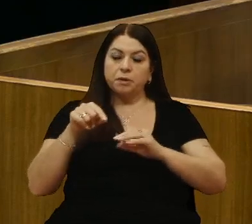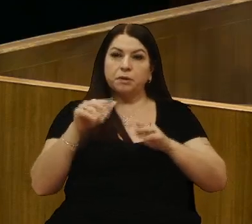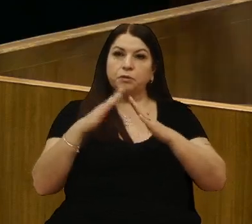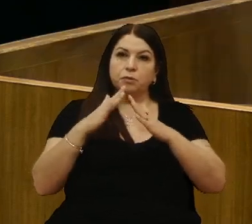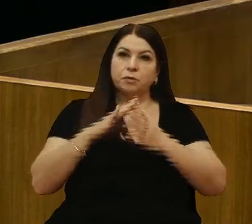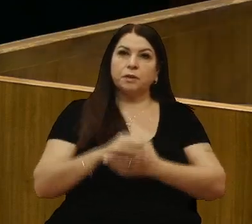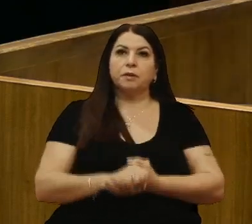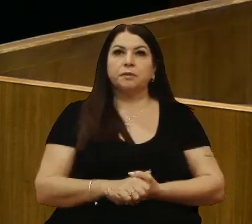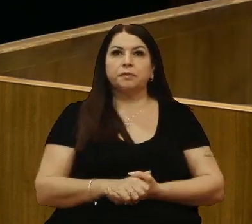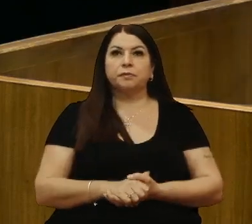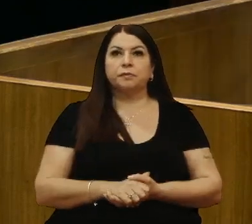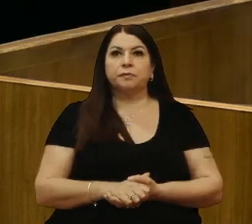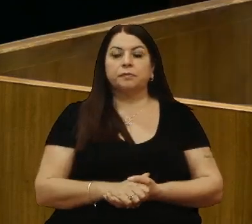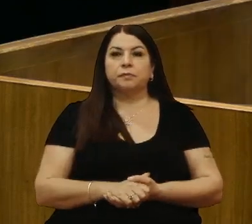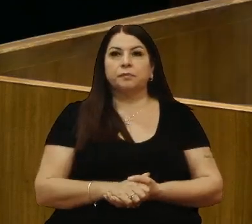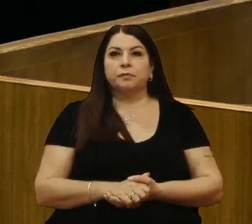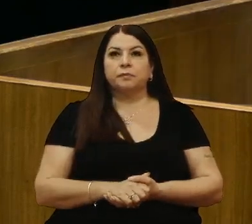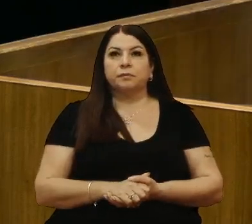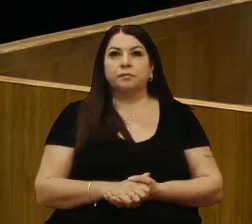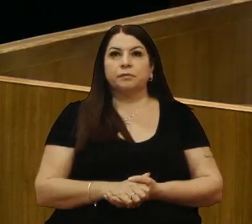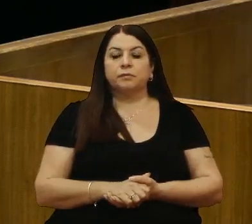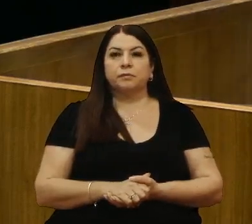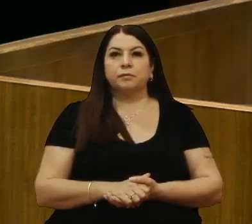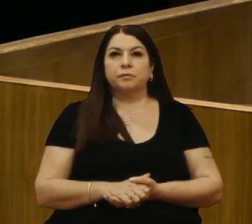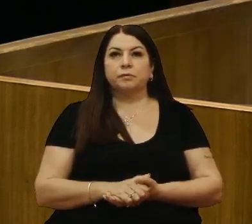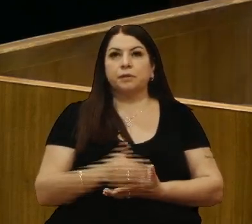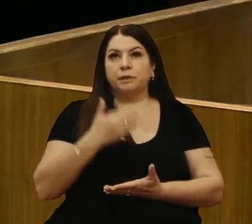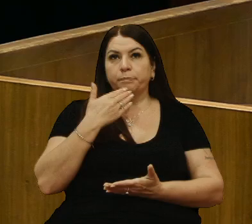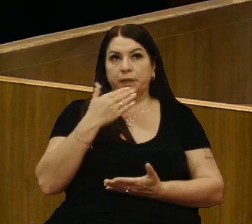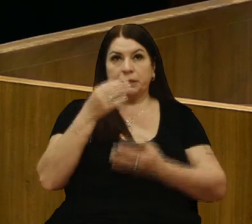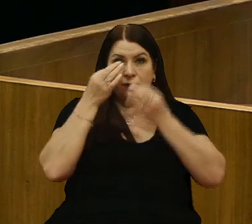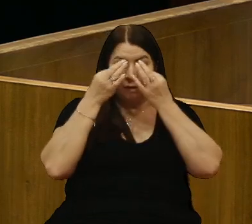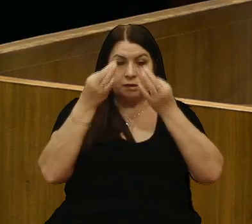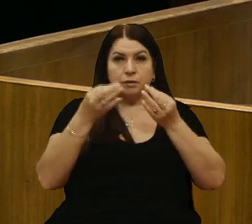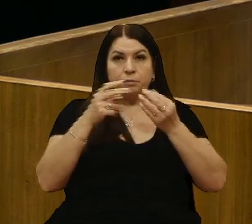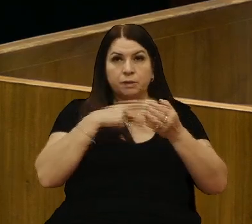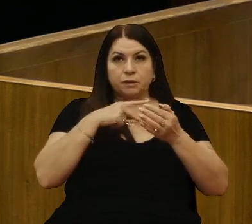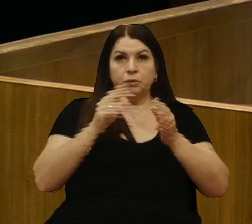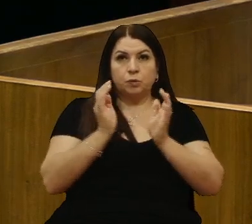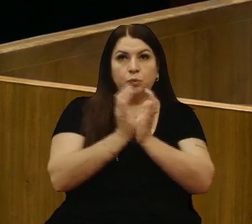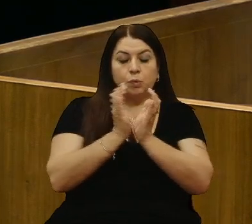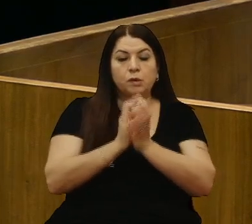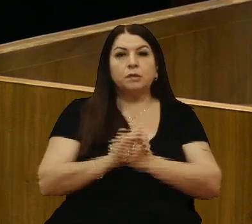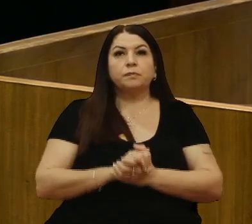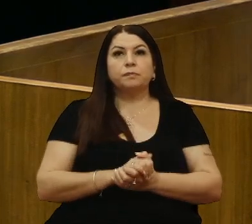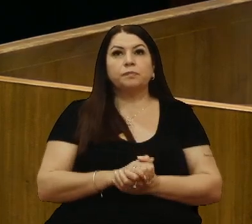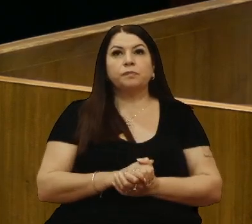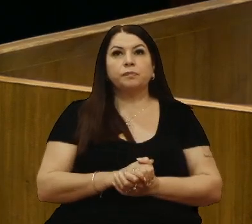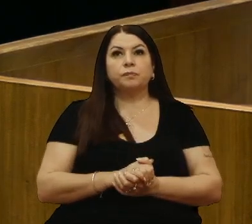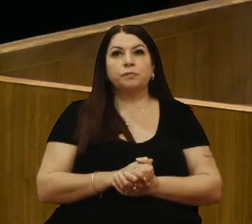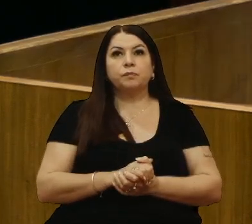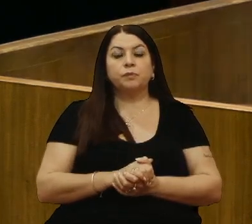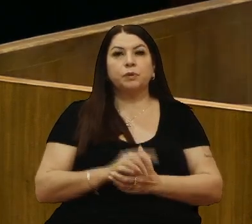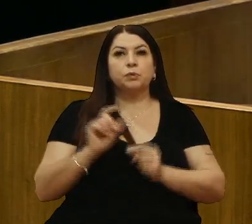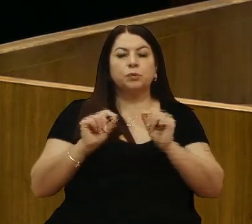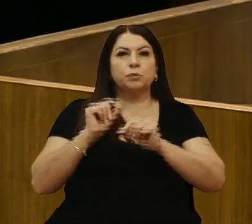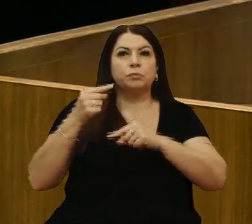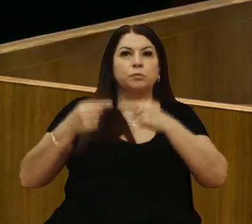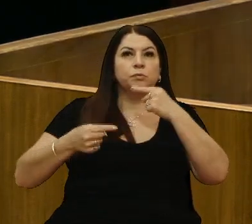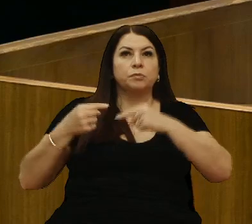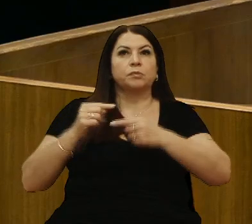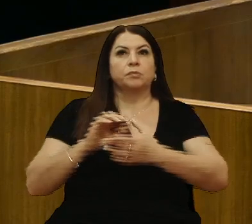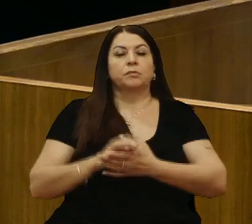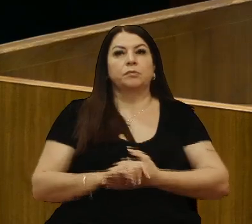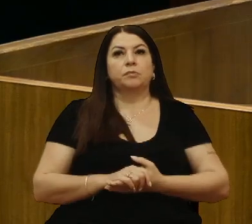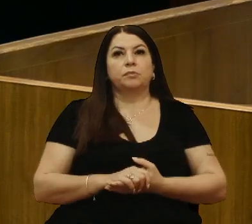casa, eu peço atenção, senhor presidente, dos colegas, em relação a esse debate,